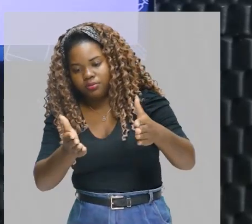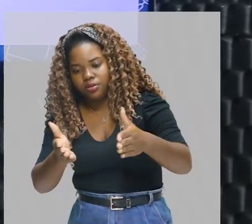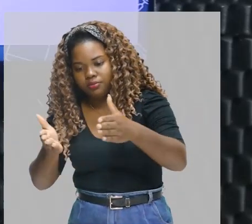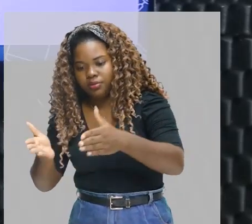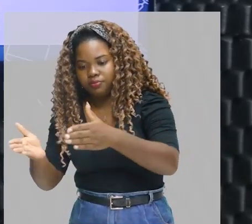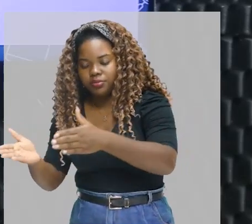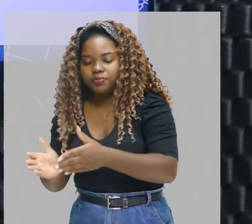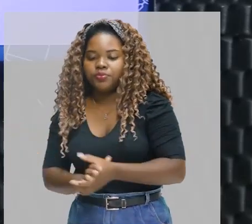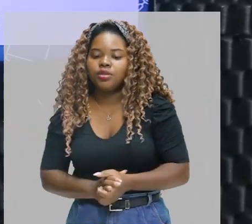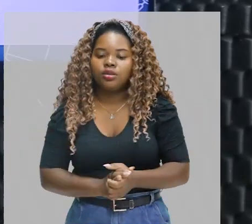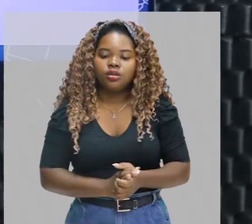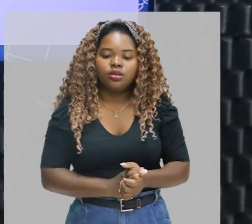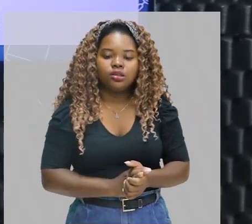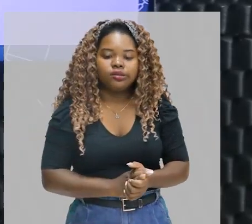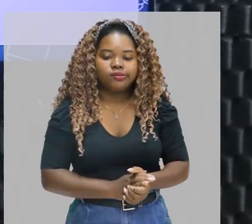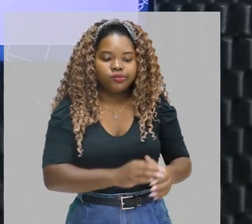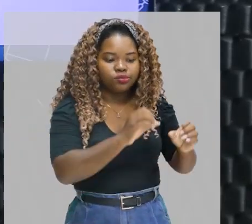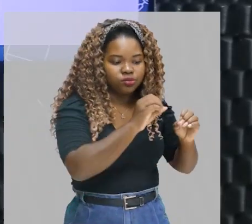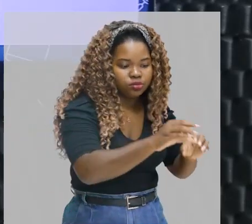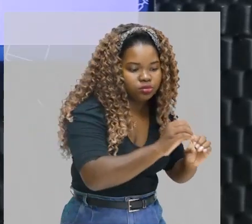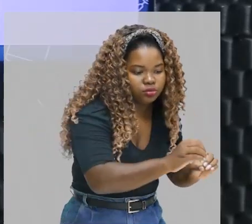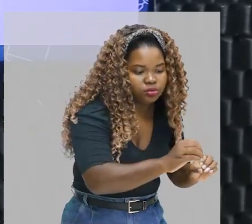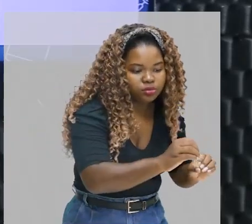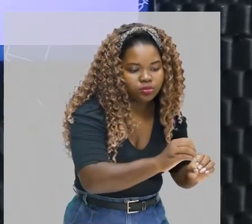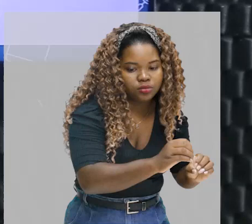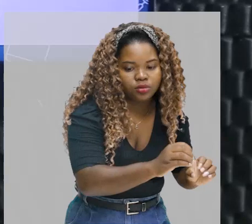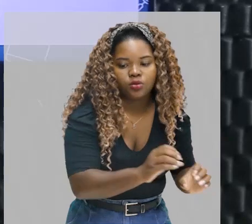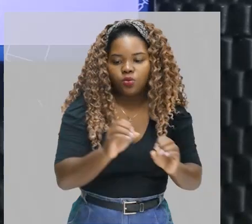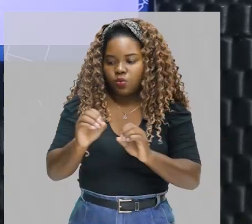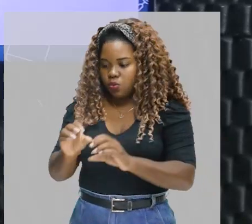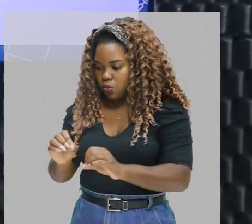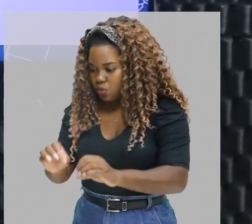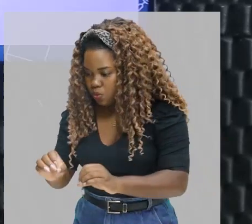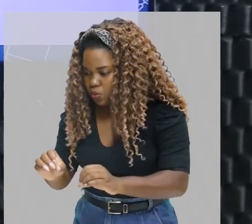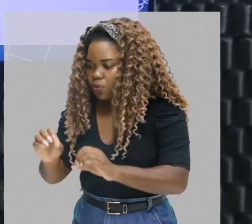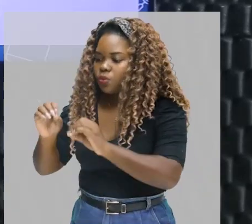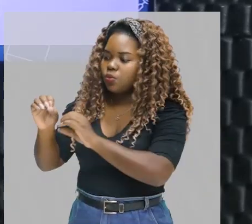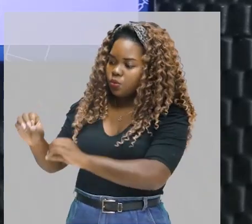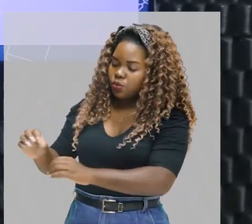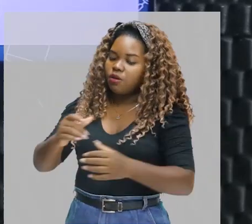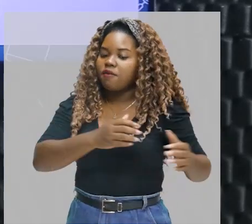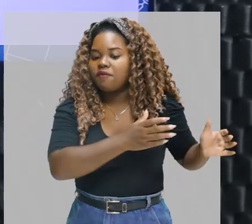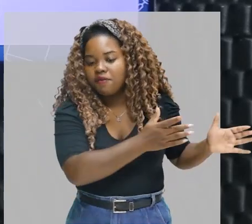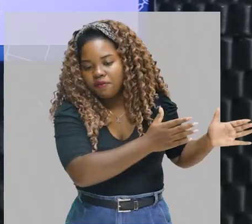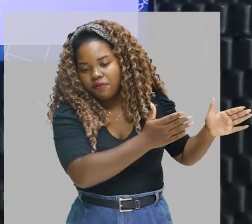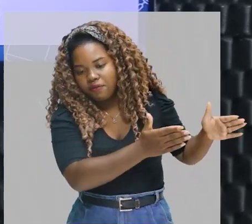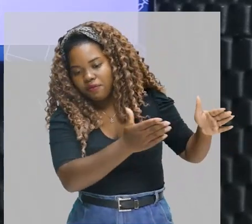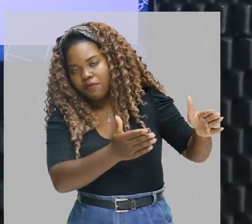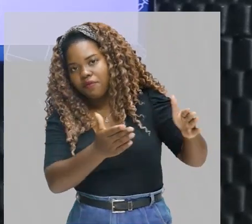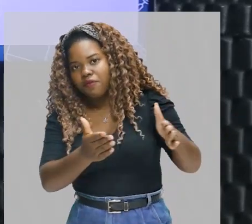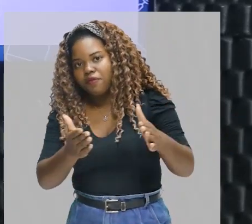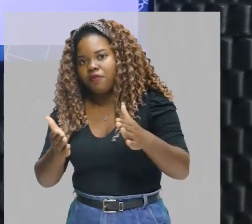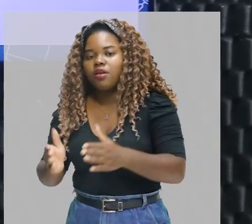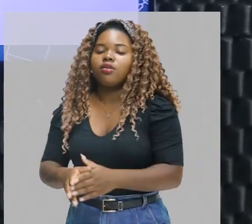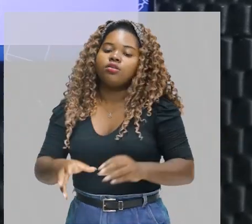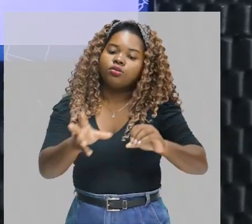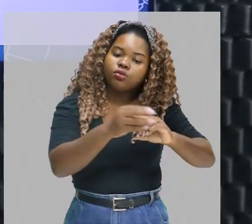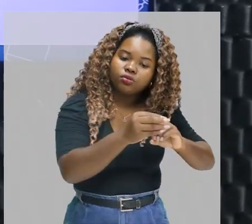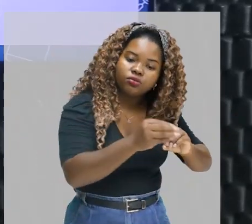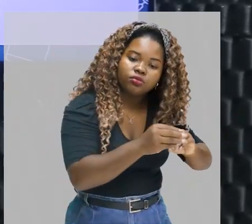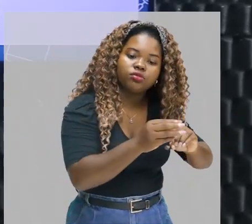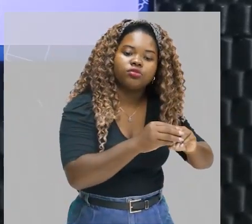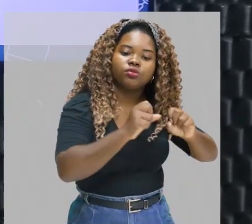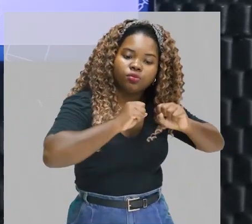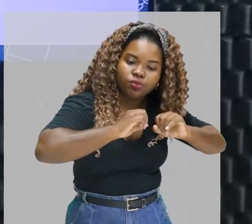Um foi ensinando o outro a manter aquilo ali, assim como é feito hoje em dia, certo? Então o conhecimento ele vai passando de geração